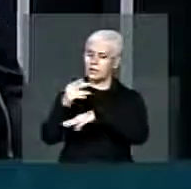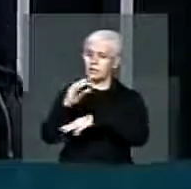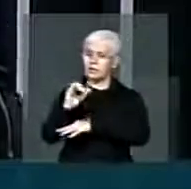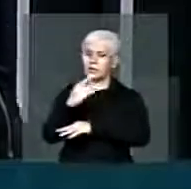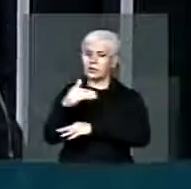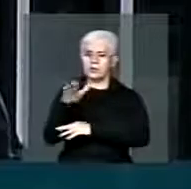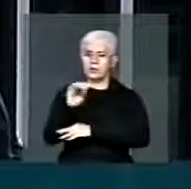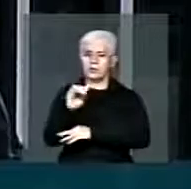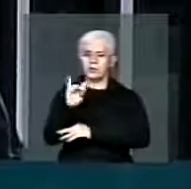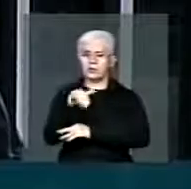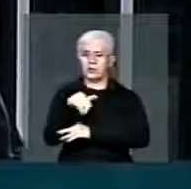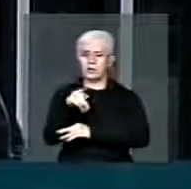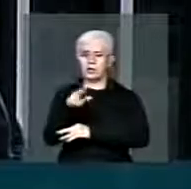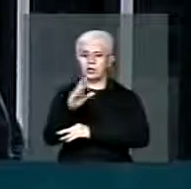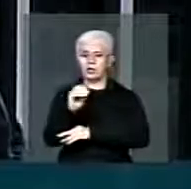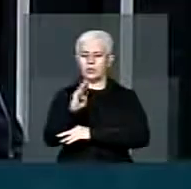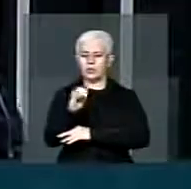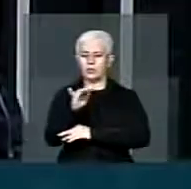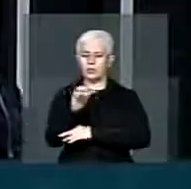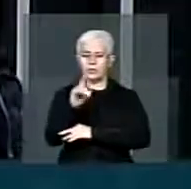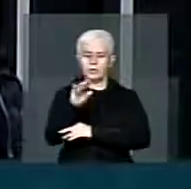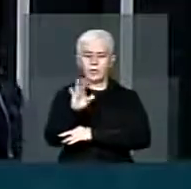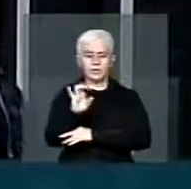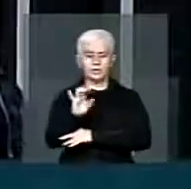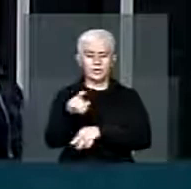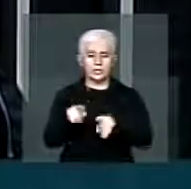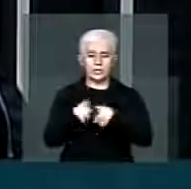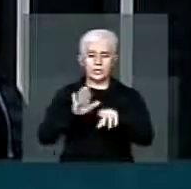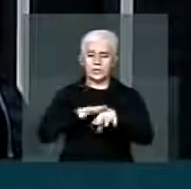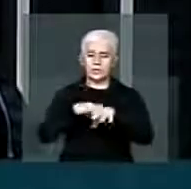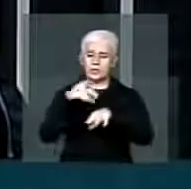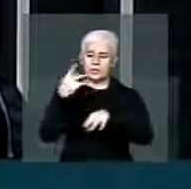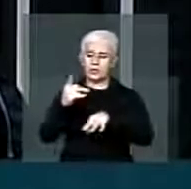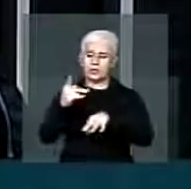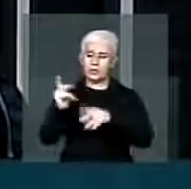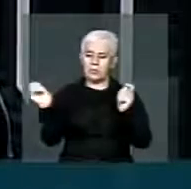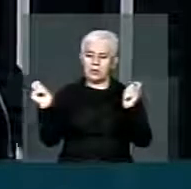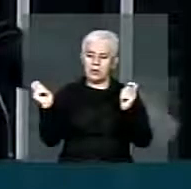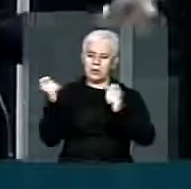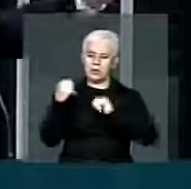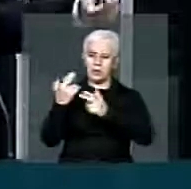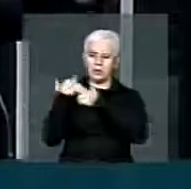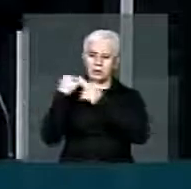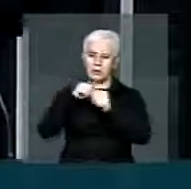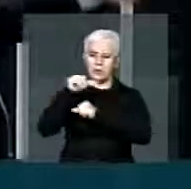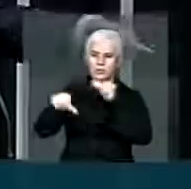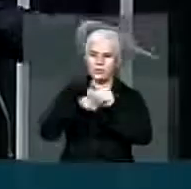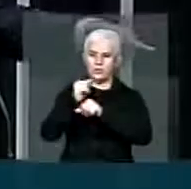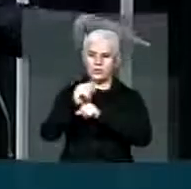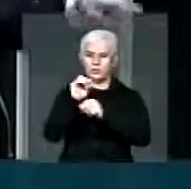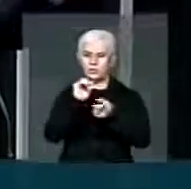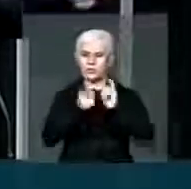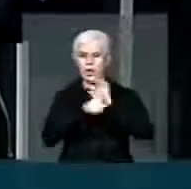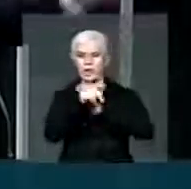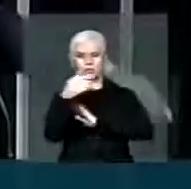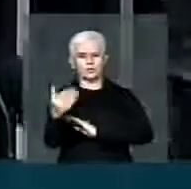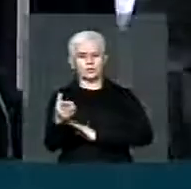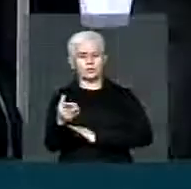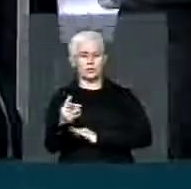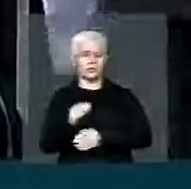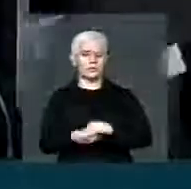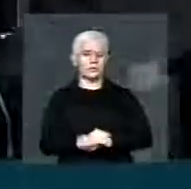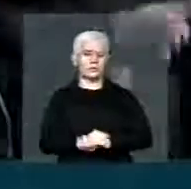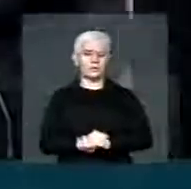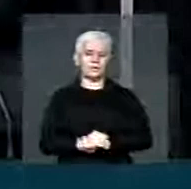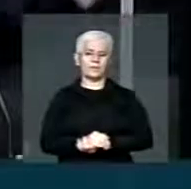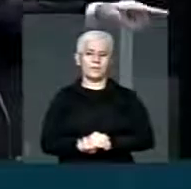improbidade, alterará a conduta e a postura dos administradores, que muitas vezes facilitam o funcionamento